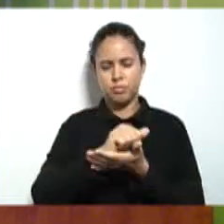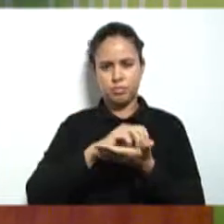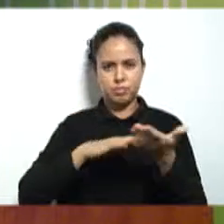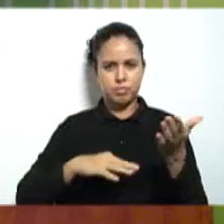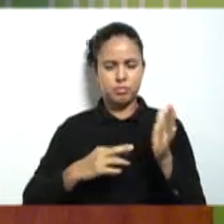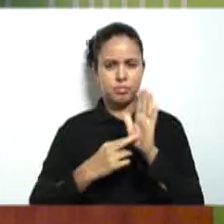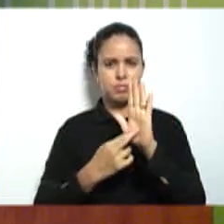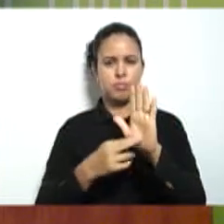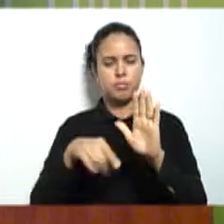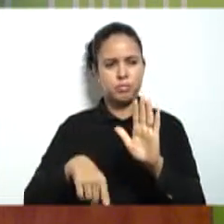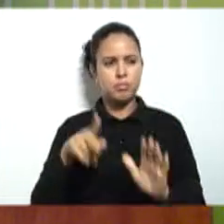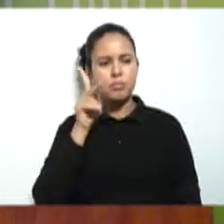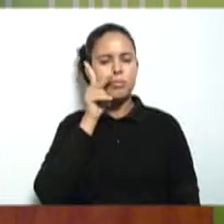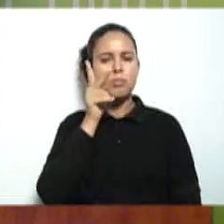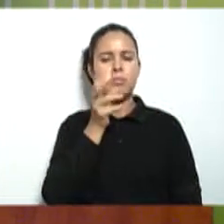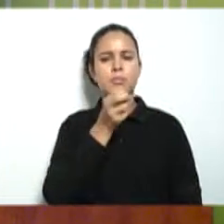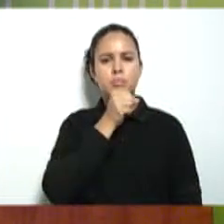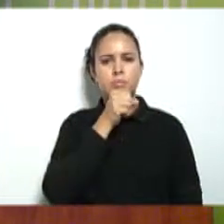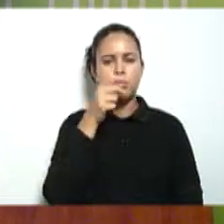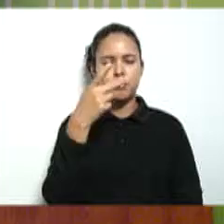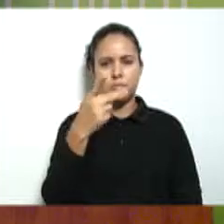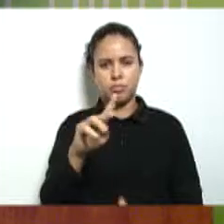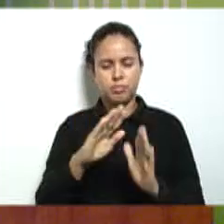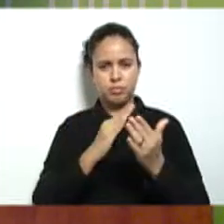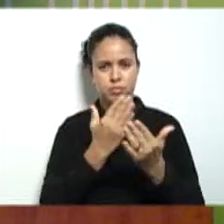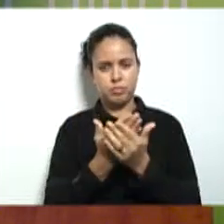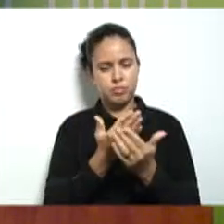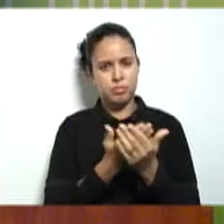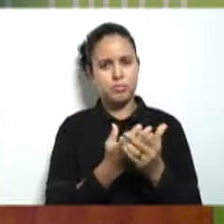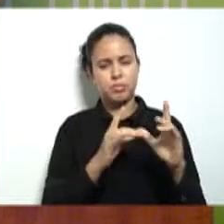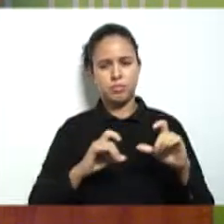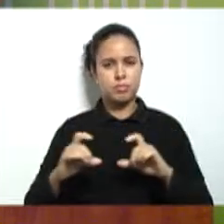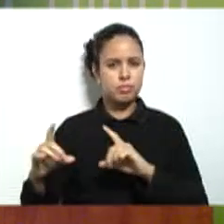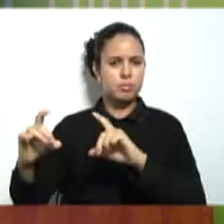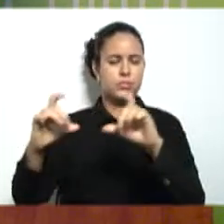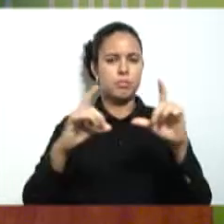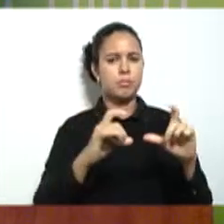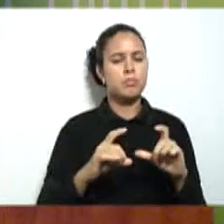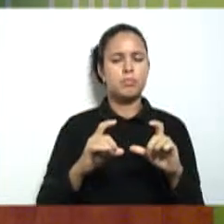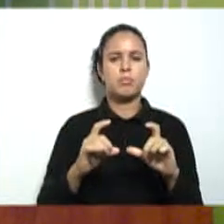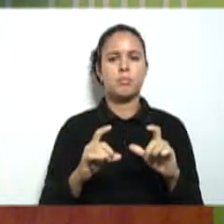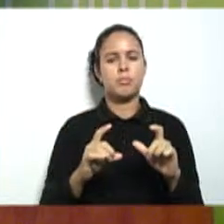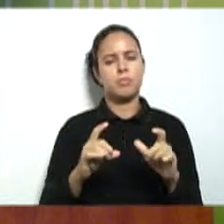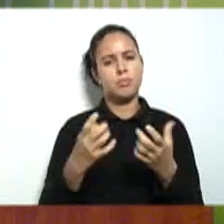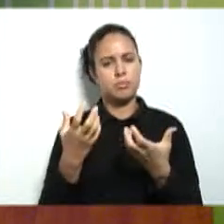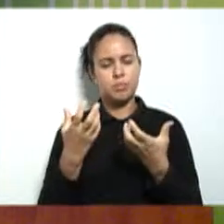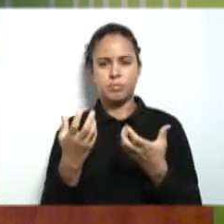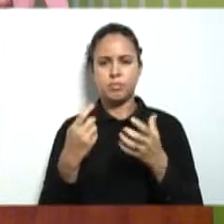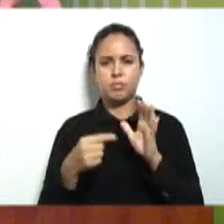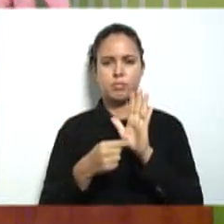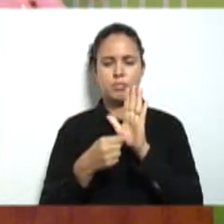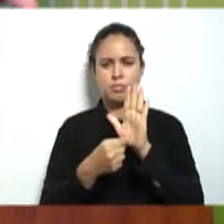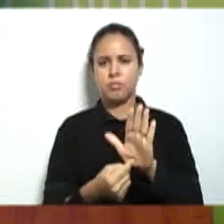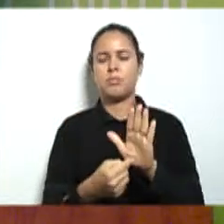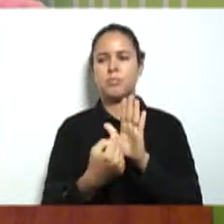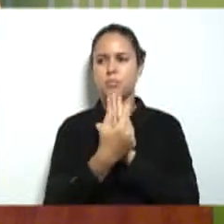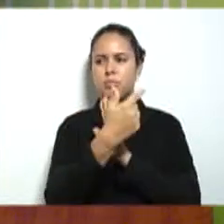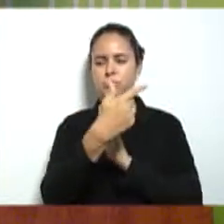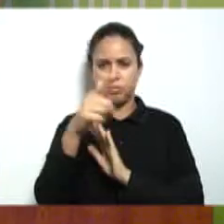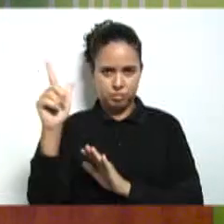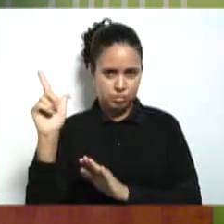Velho, sendo apresentado aí na sua escola. Quero ver as fotos de vocês produzindo esse trabalho. A gente quer ver você apresentando para as outras turmas, para